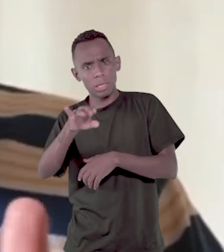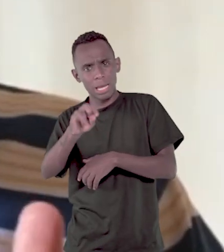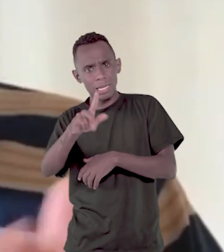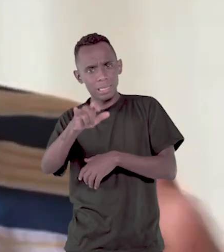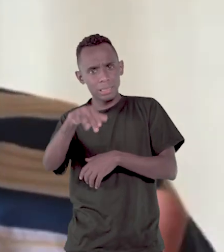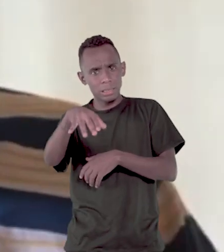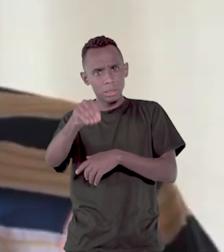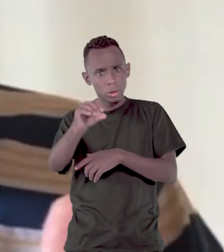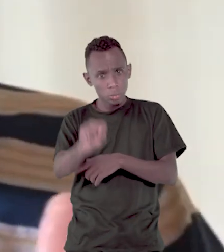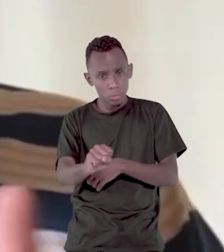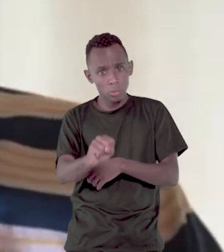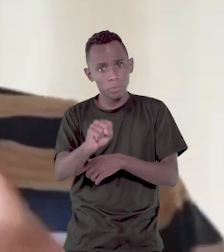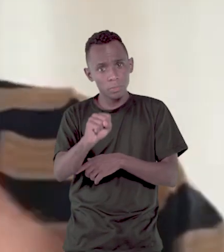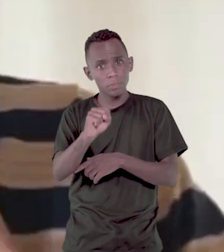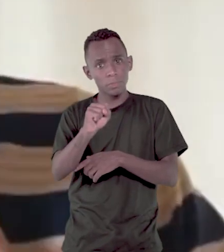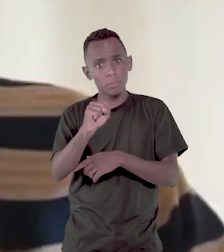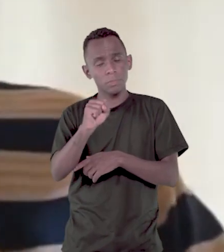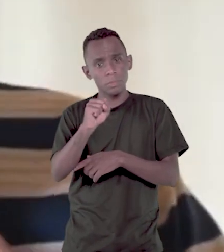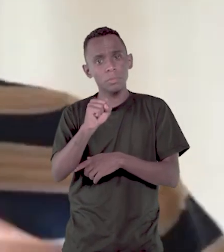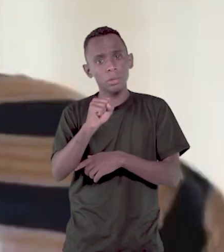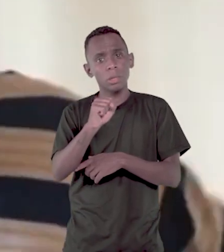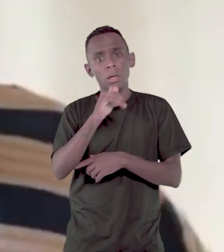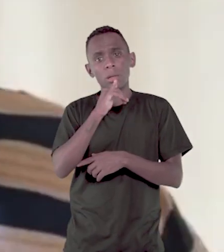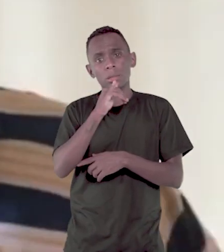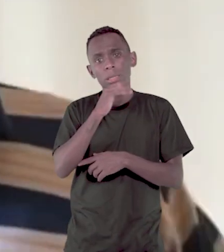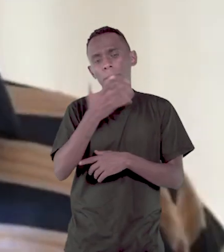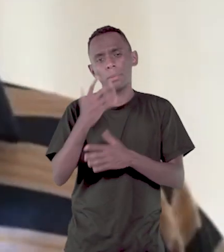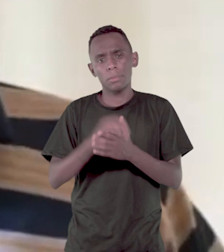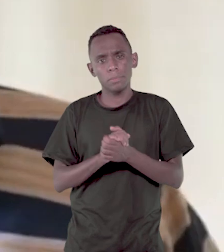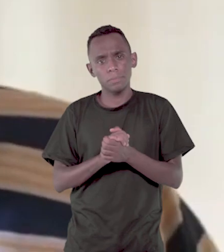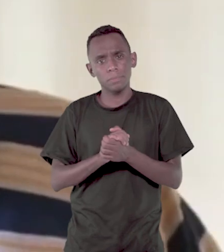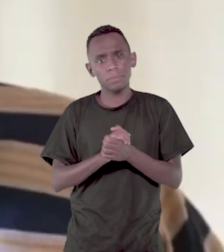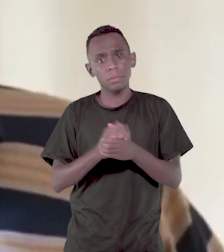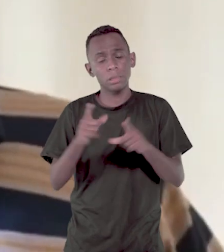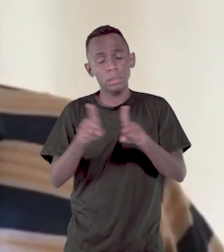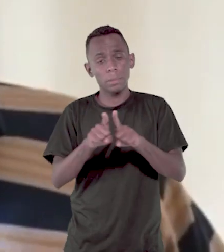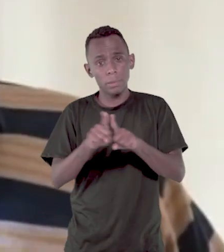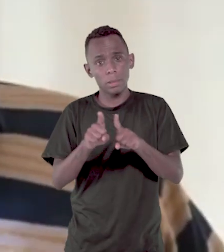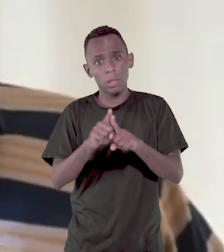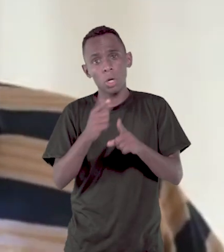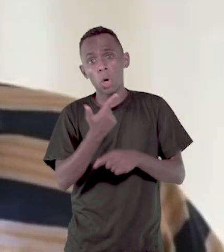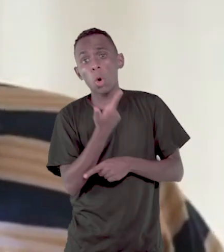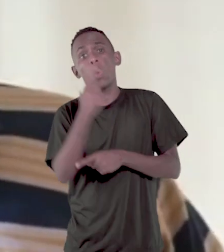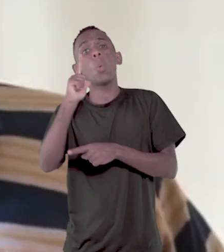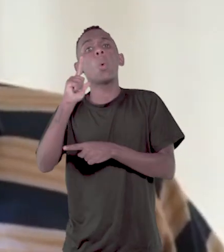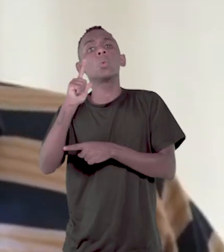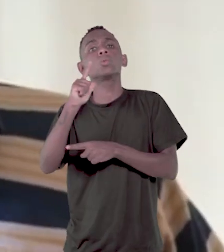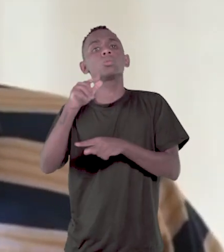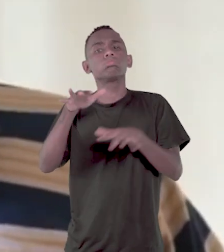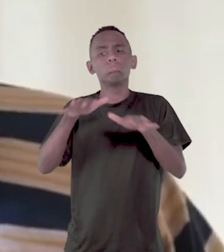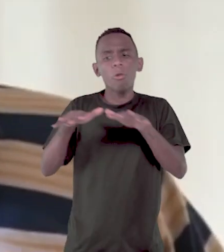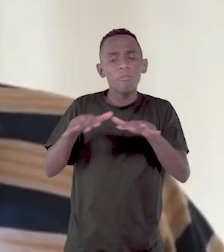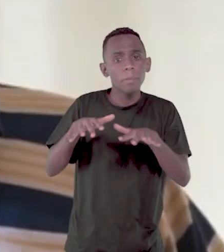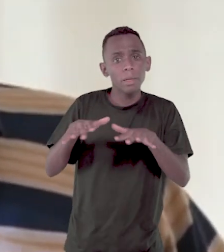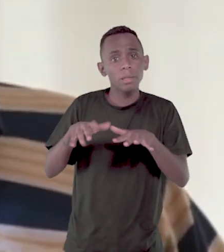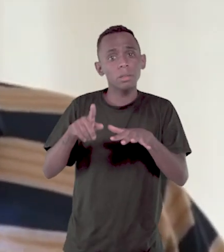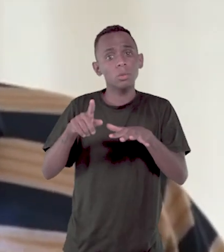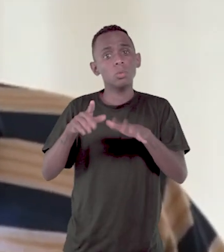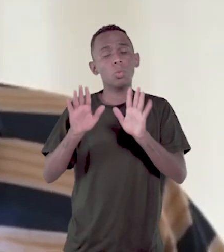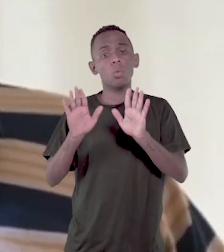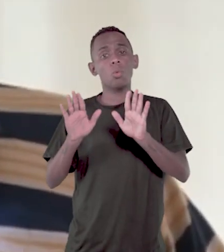nacionalismo, digamos, radical, que vai dar no fascismo, né, que é o Plínio Salgado, né. Você tem uma outra